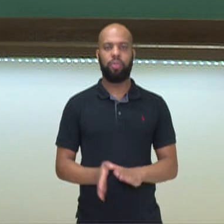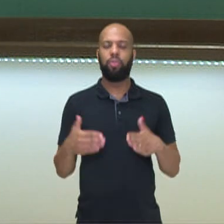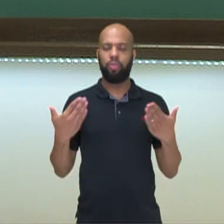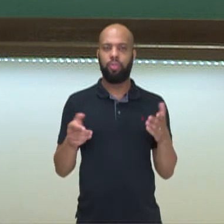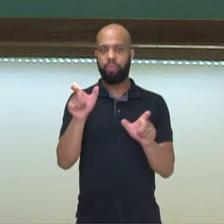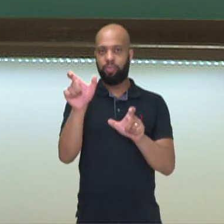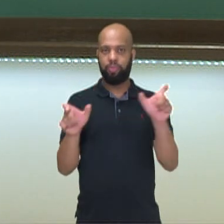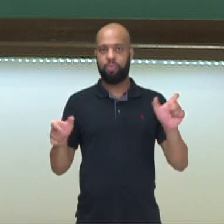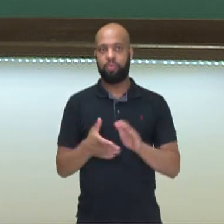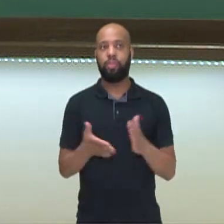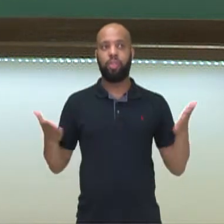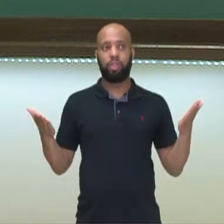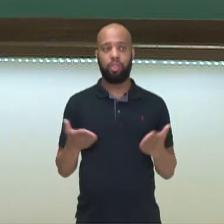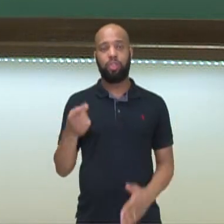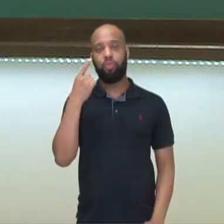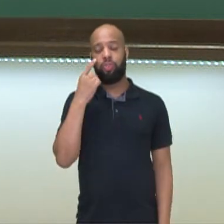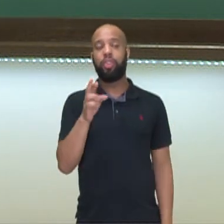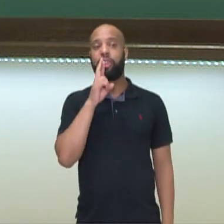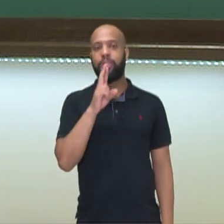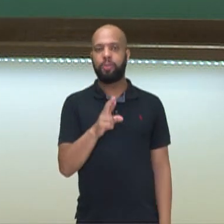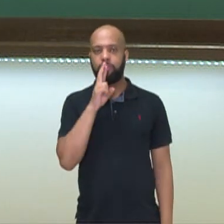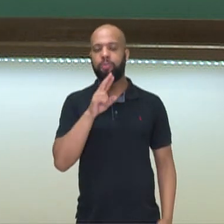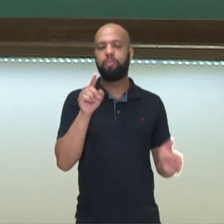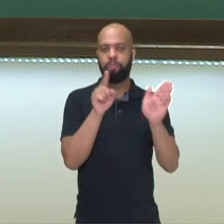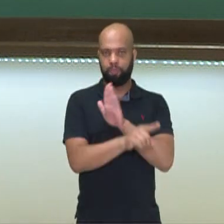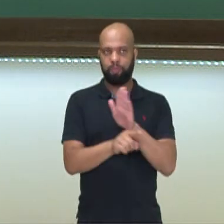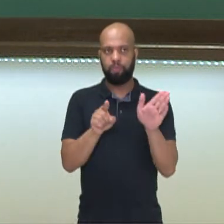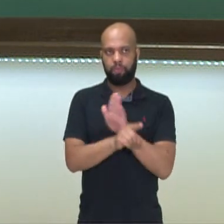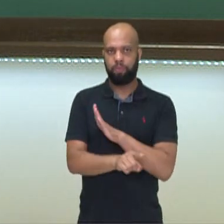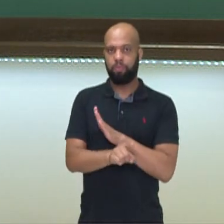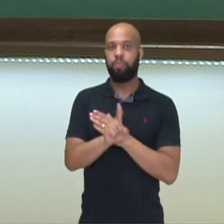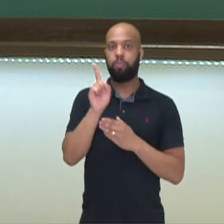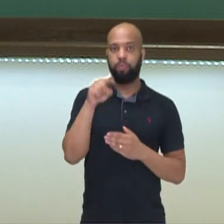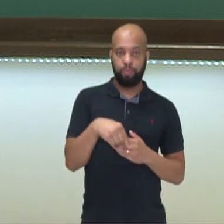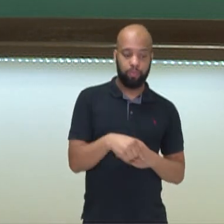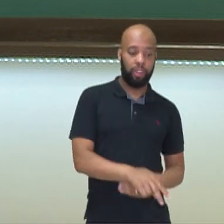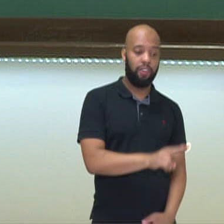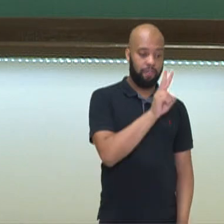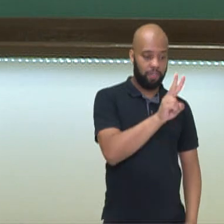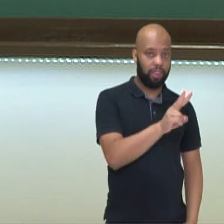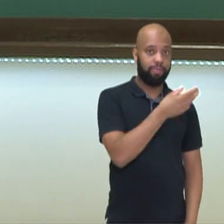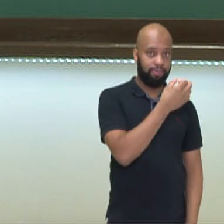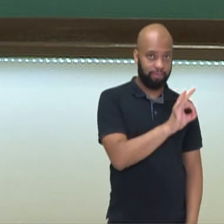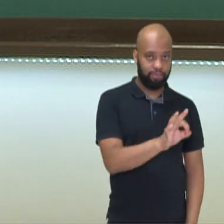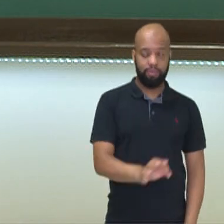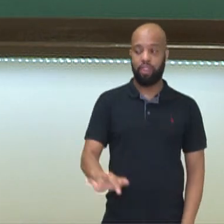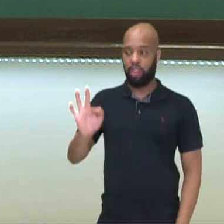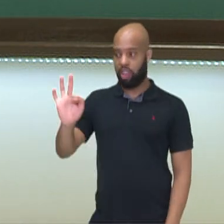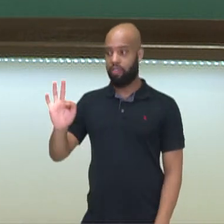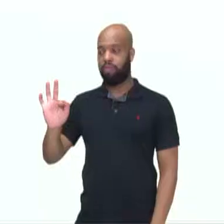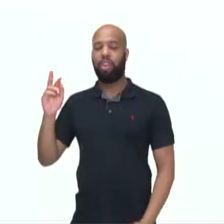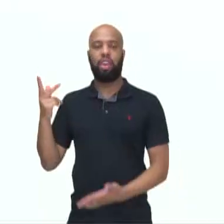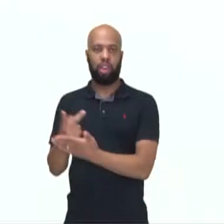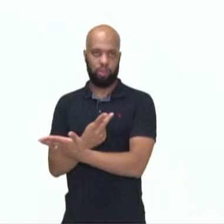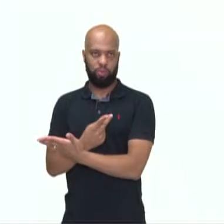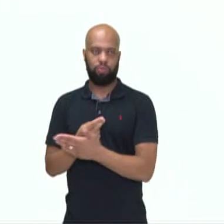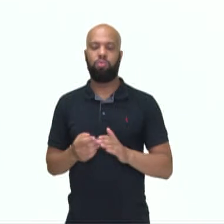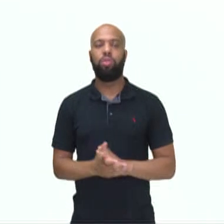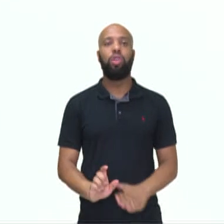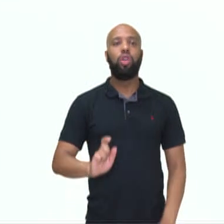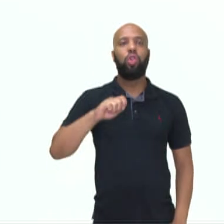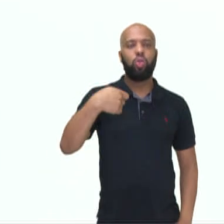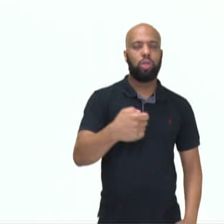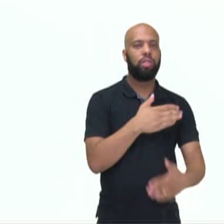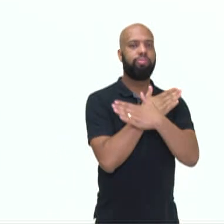Então, pessoal, vamos à resolução desse verdadeiro ou falso sobre a questão do